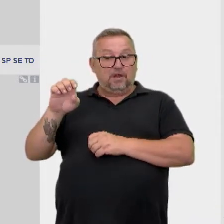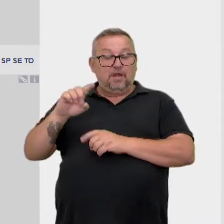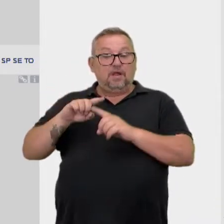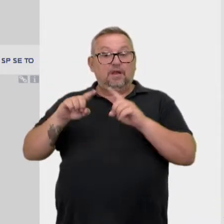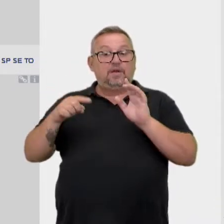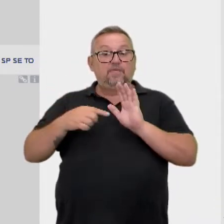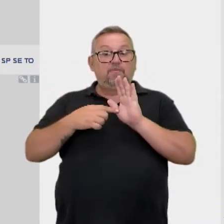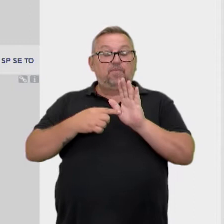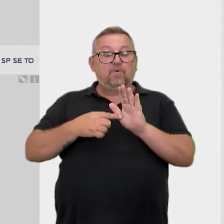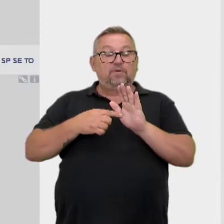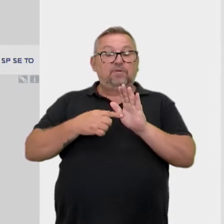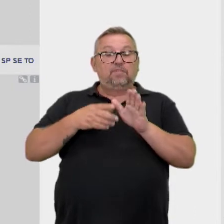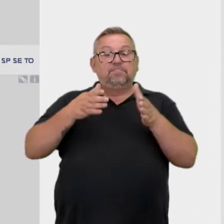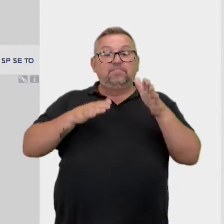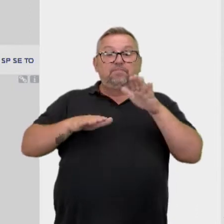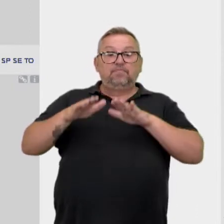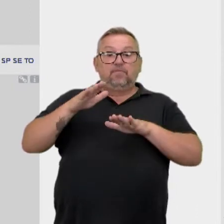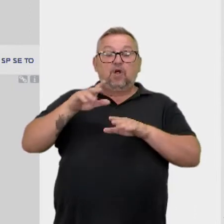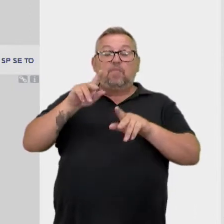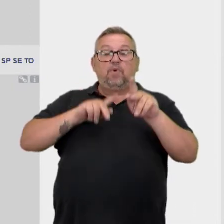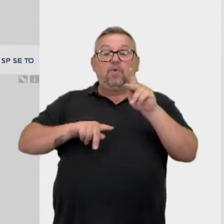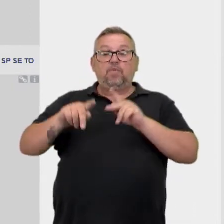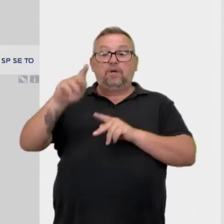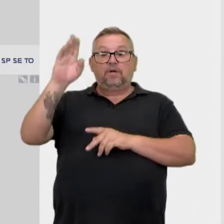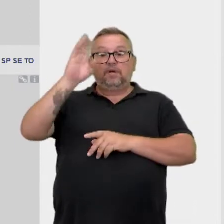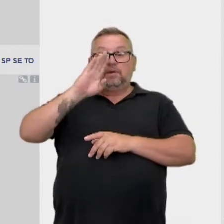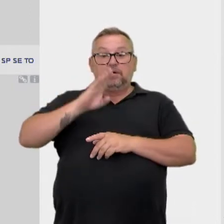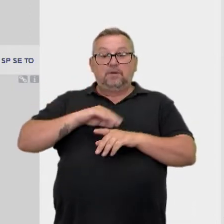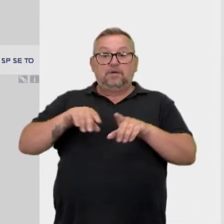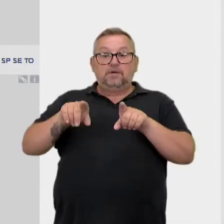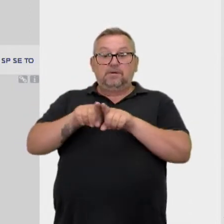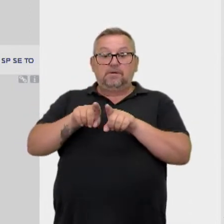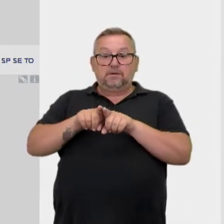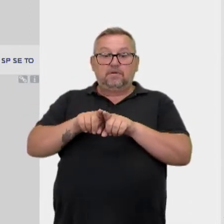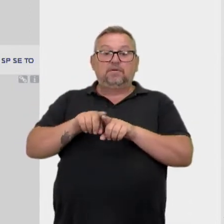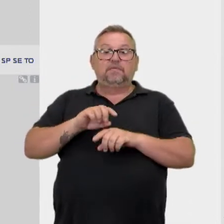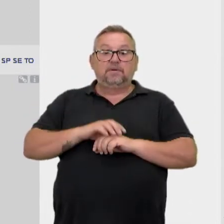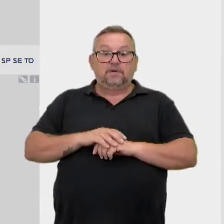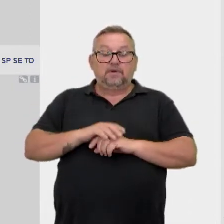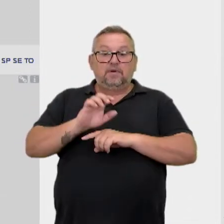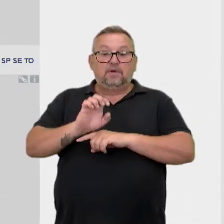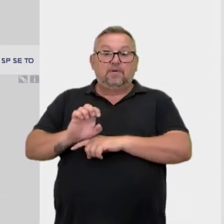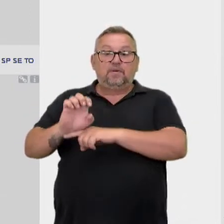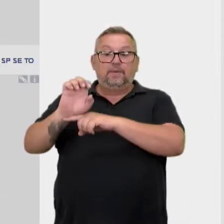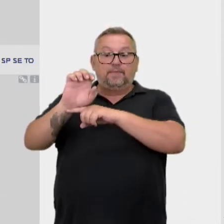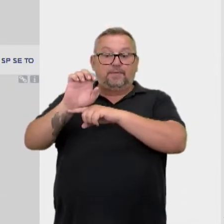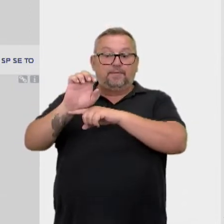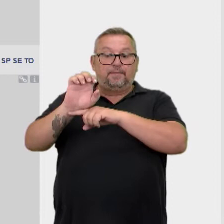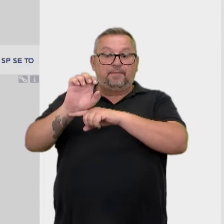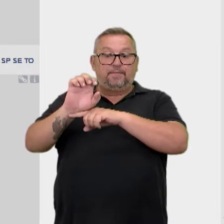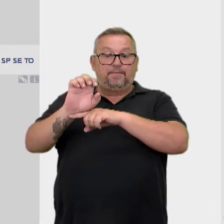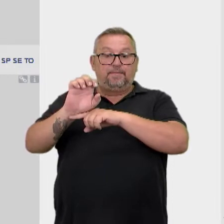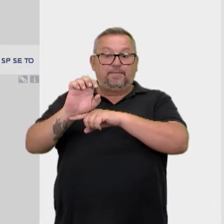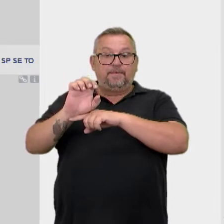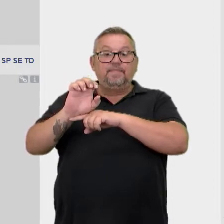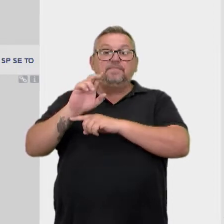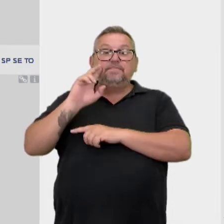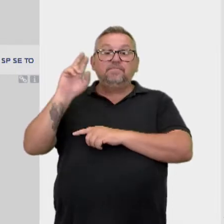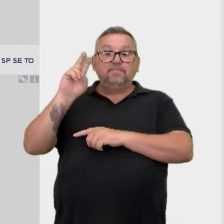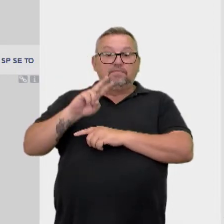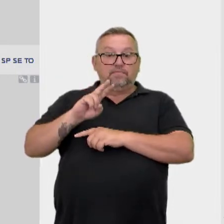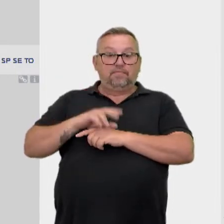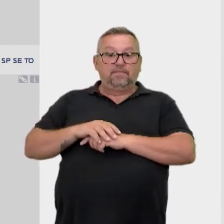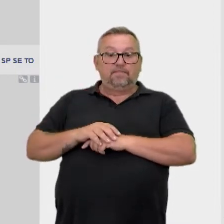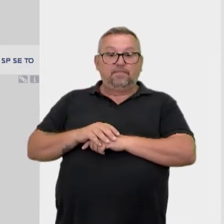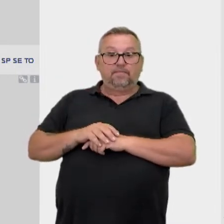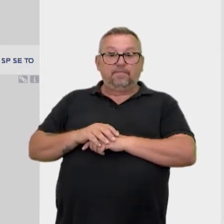e estimativas da população do Brasil e das unidades de federação, que são os nossos estados. Então tá lá IBGE População,